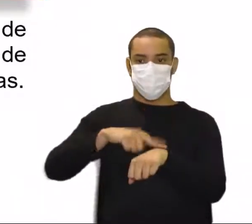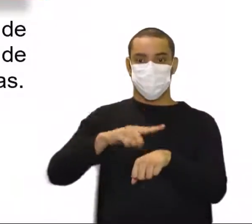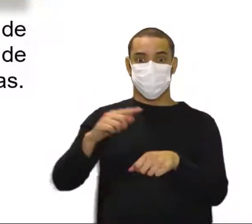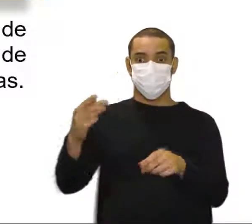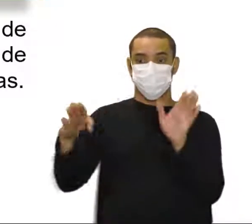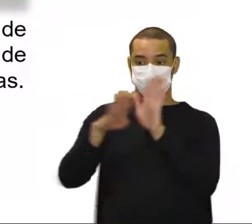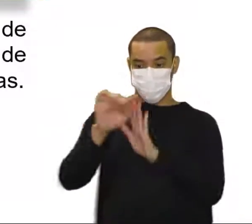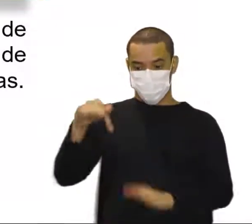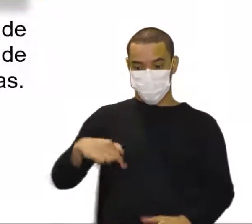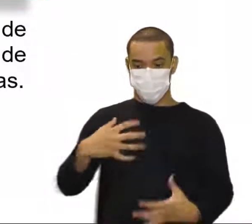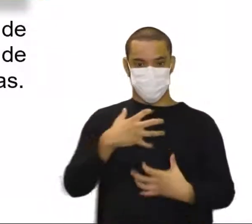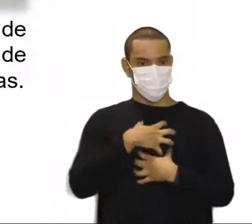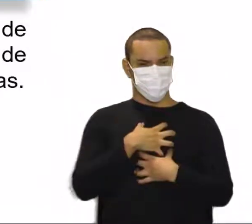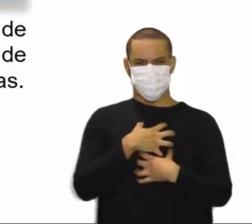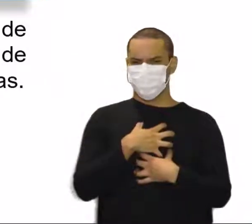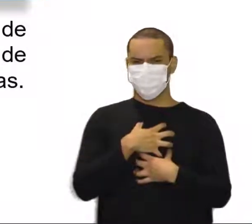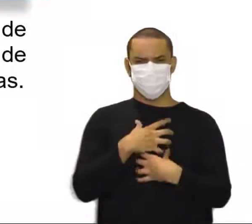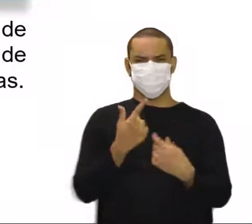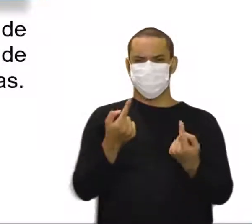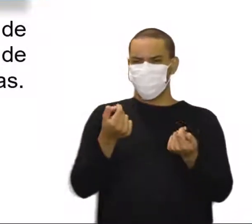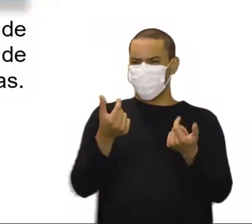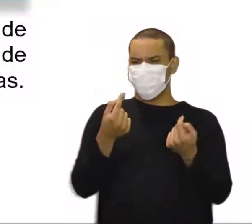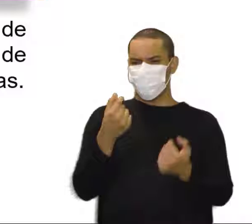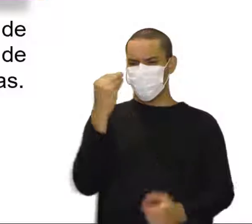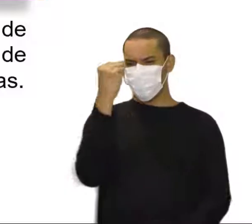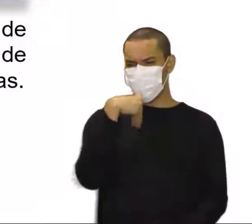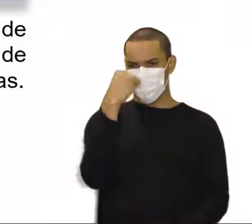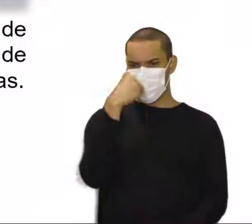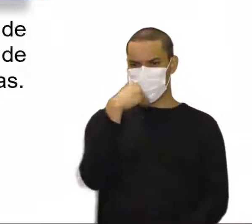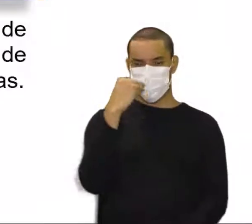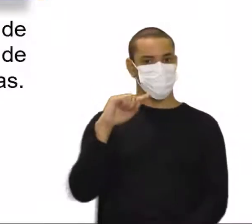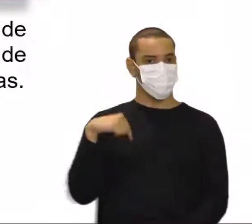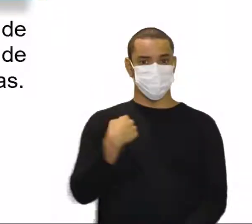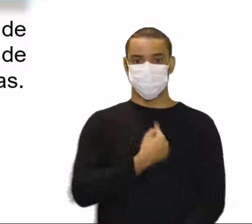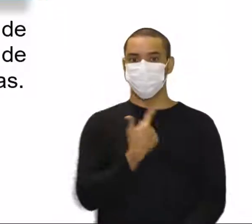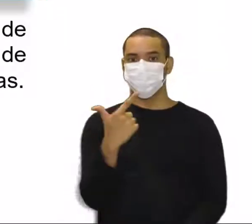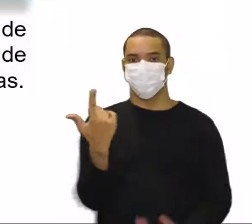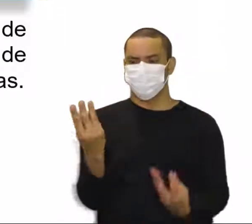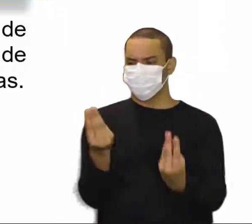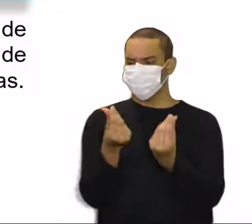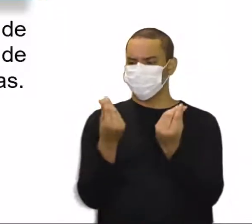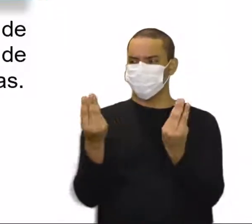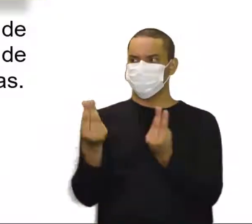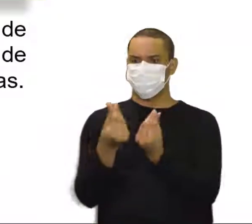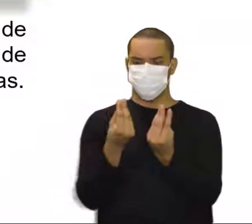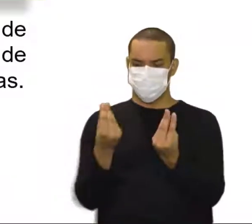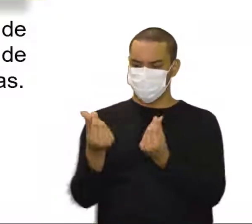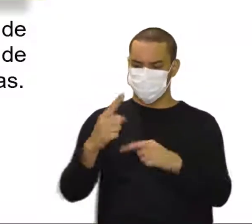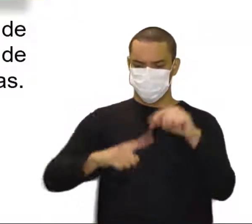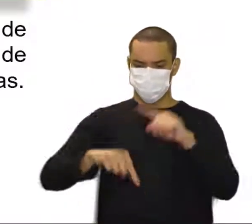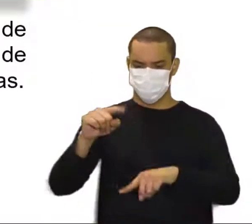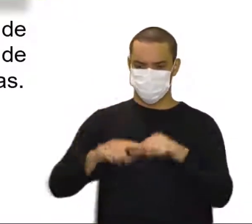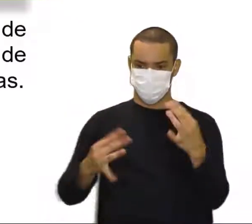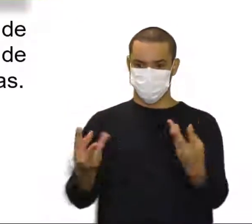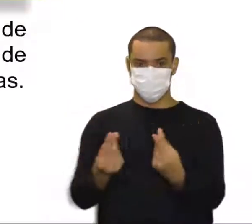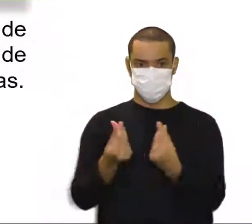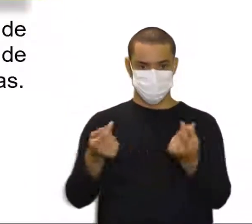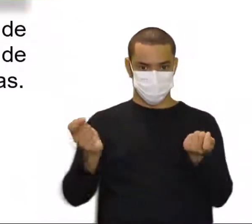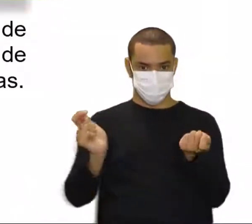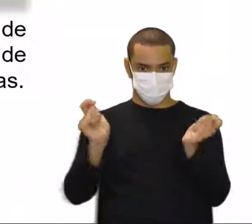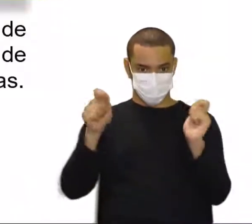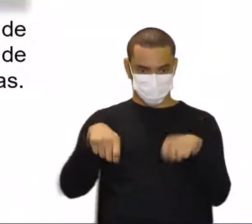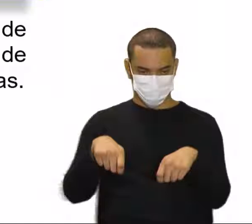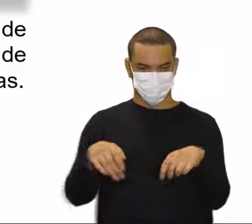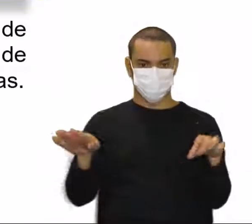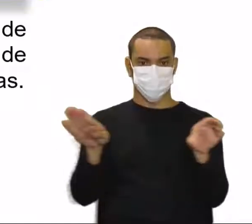chega aqui, já está num valor muito minúsculo e a gente não tinha, né, pessoal, instrumento sensível o suficiente para detectar isso daí. E nós